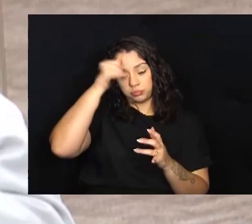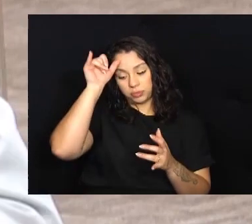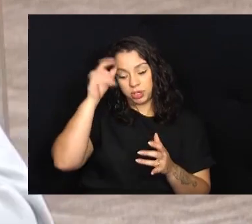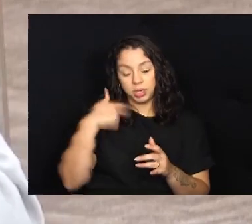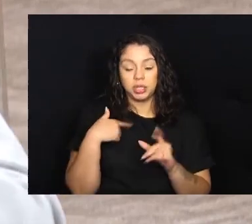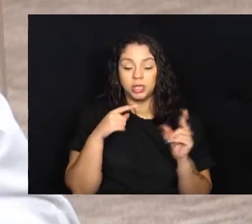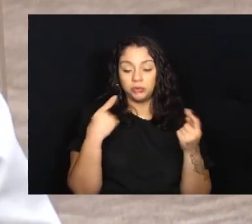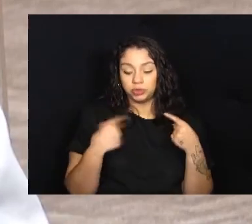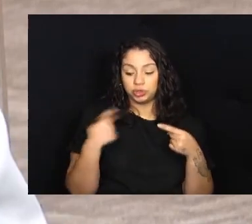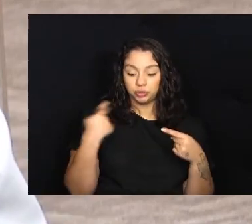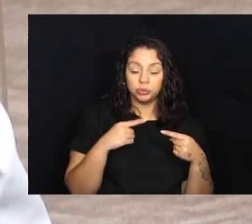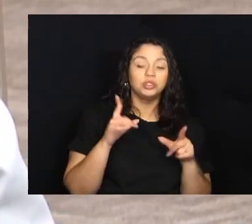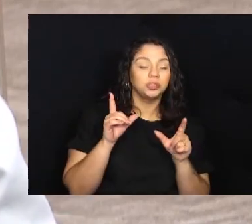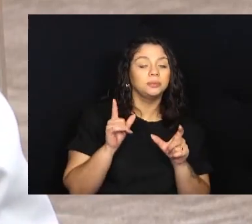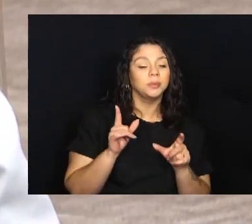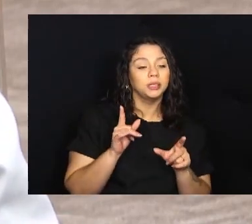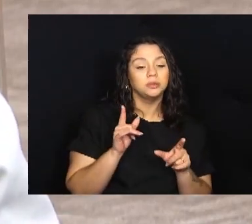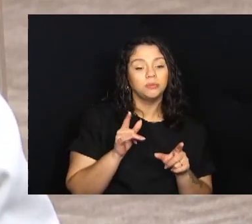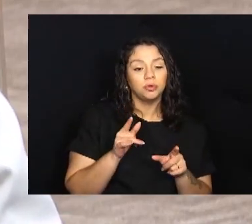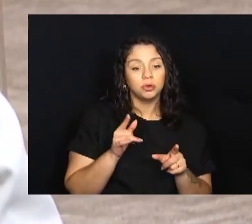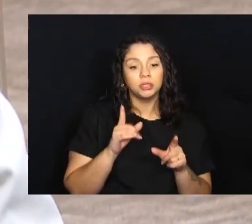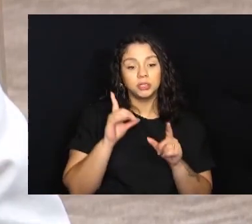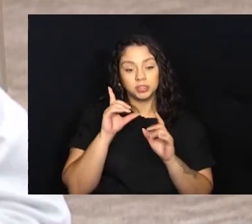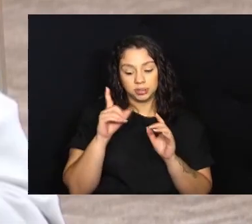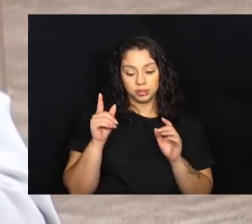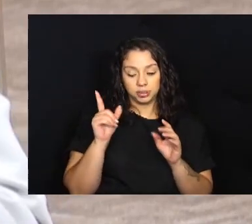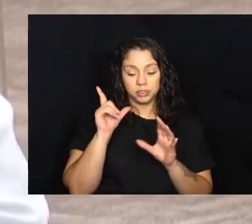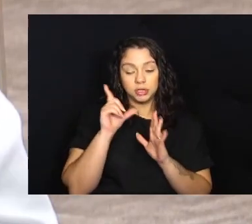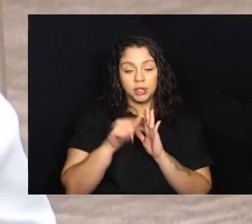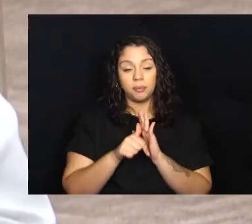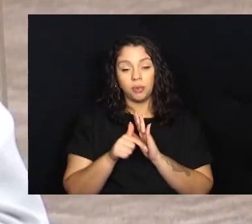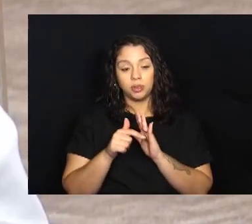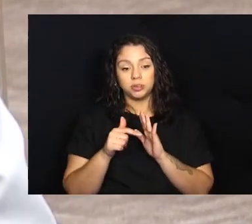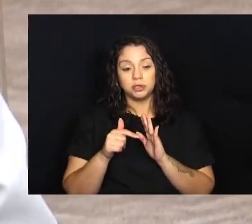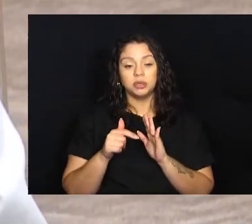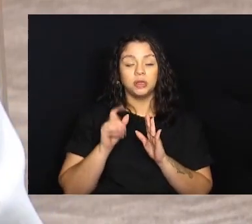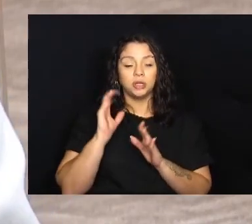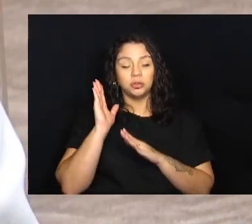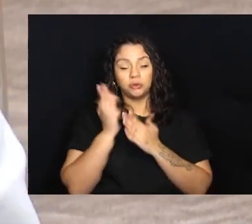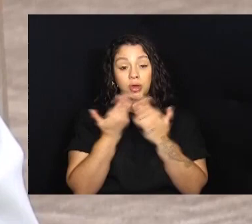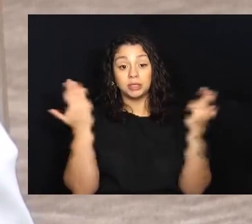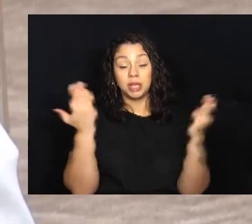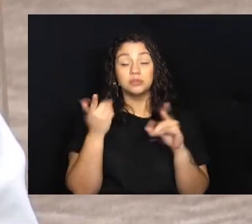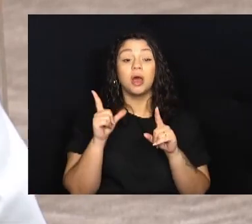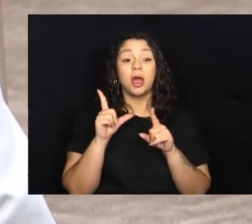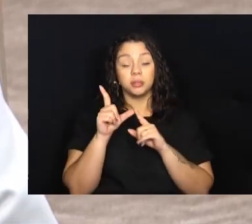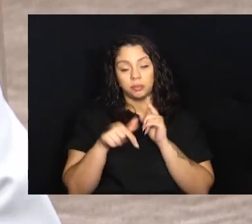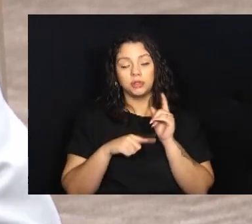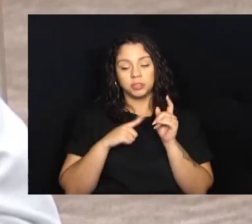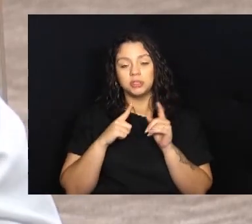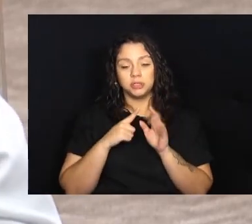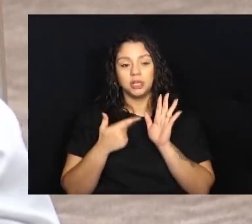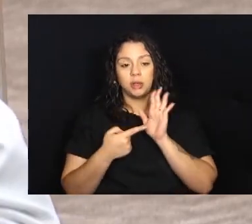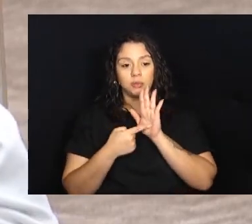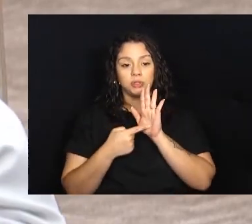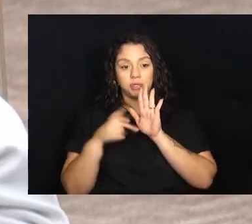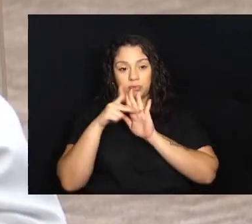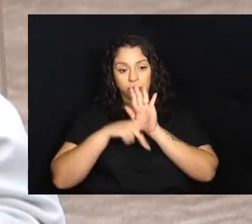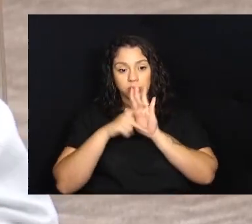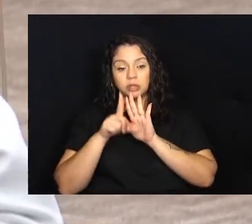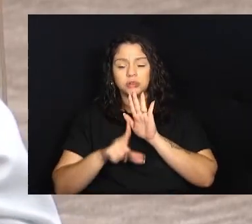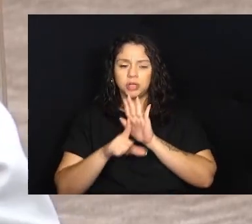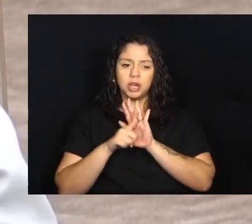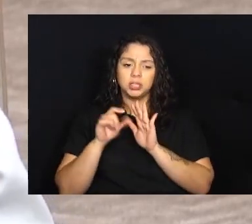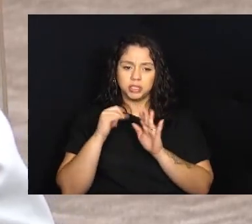rodeios, das festas agro e vou trazer o debate logo após o recesso. Continuar a comissão e depois eu vou